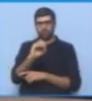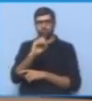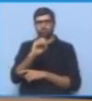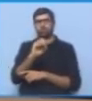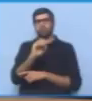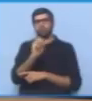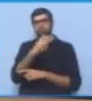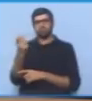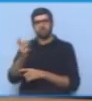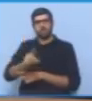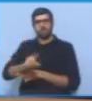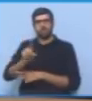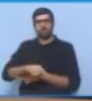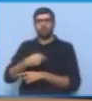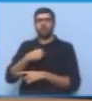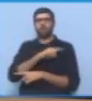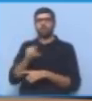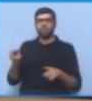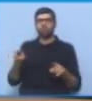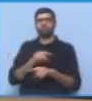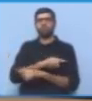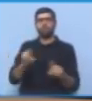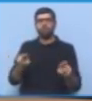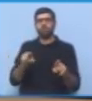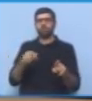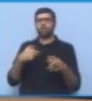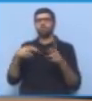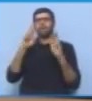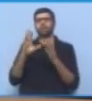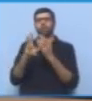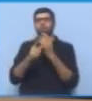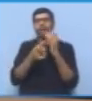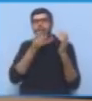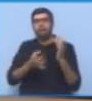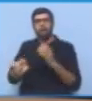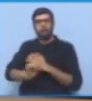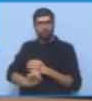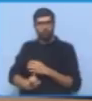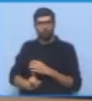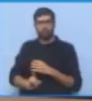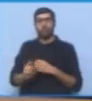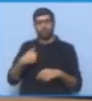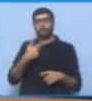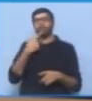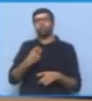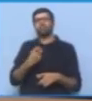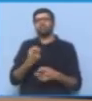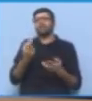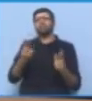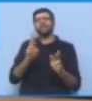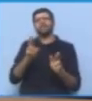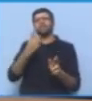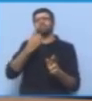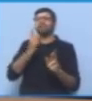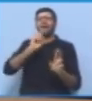é repetida, que é não deixeis que vos roubem a esperança. E a certa altura a pergunta é, mas que esperança é que